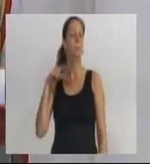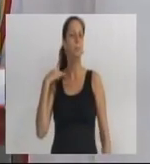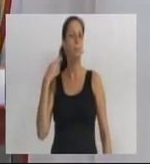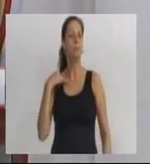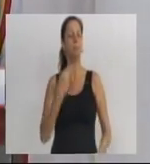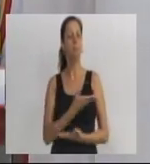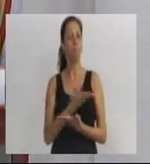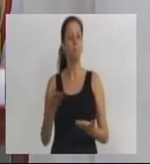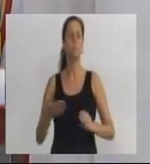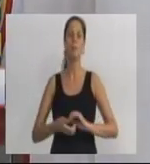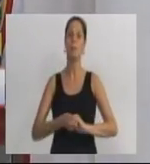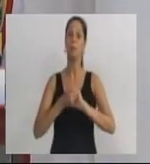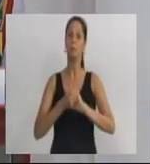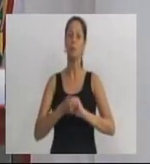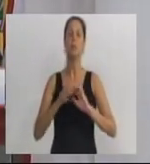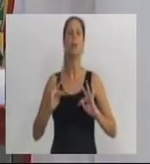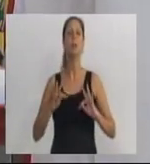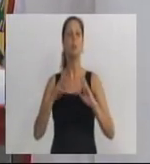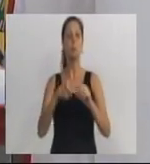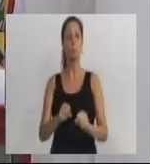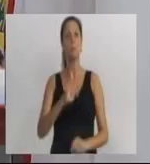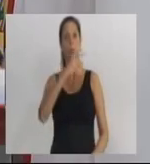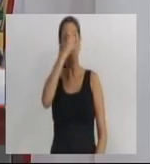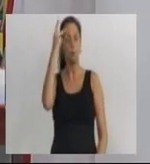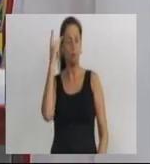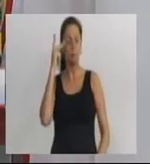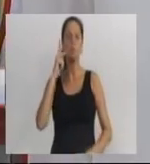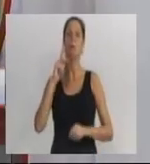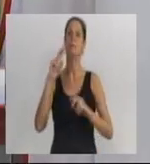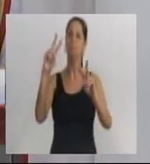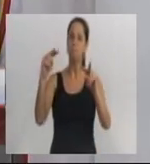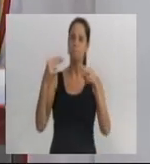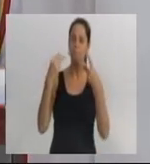aqui cumprimentar a todos que nos assistem pela TVL, pela